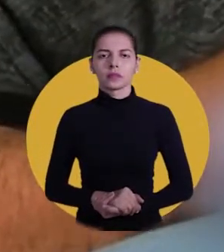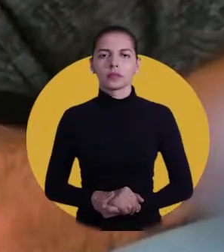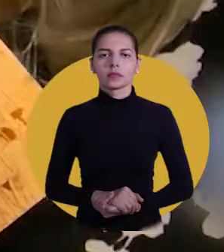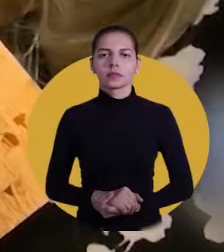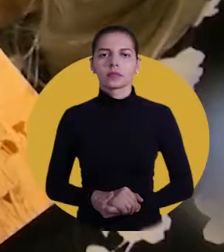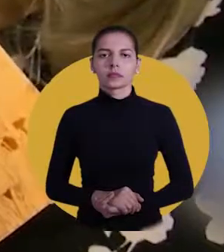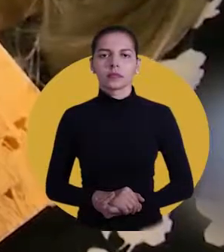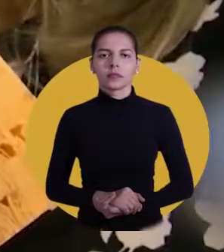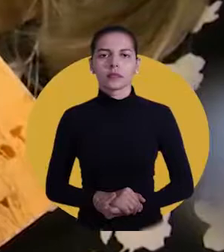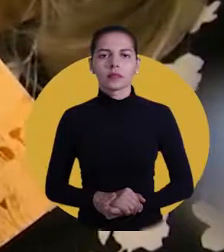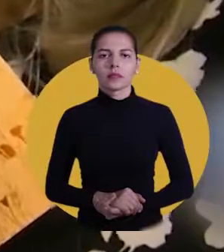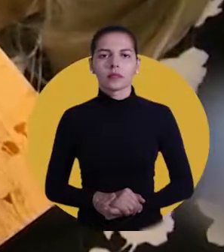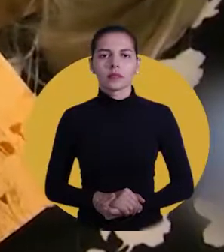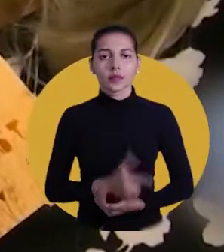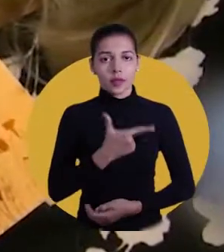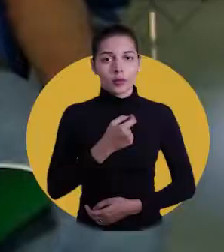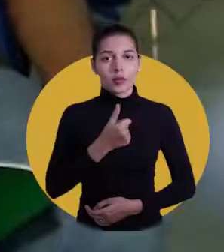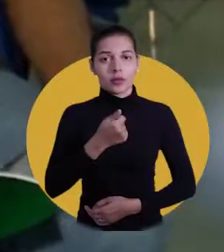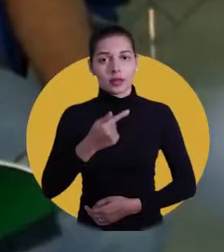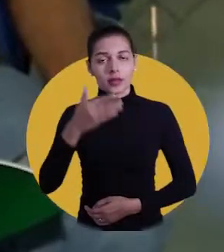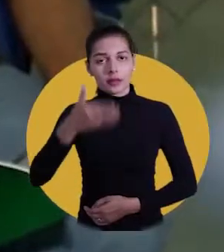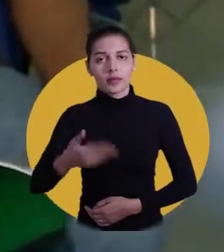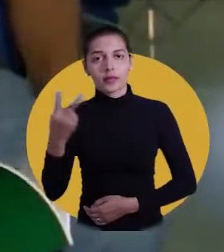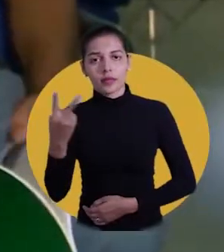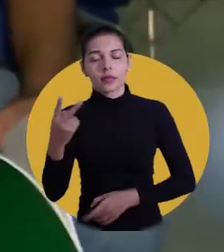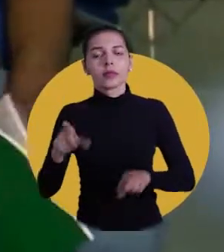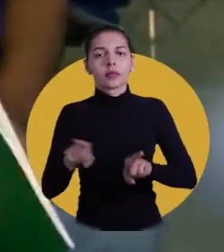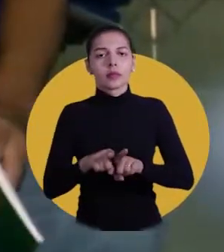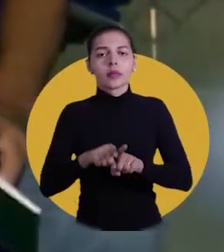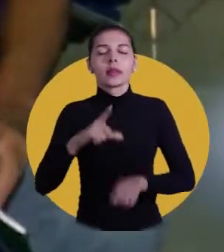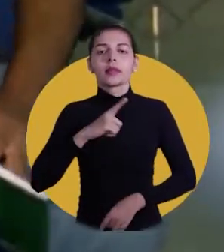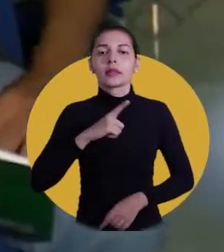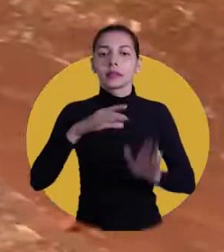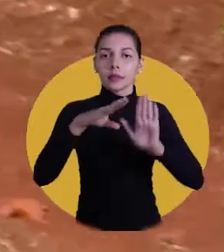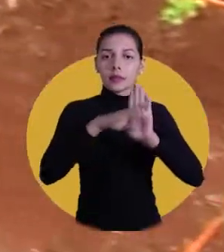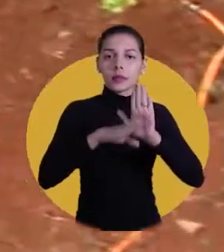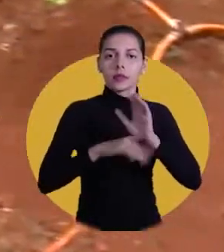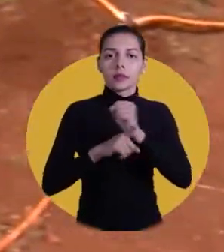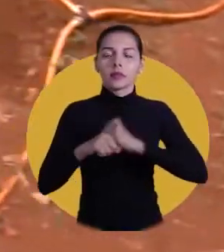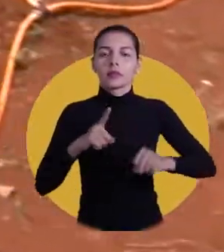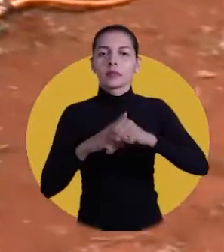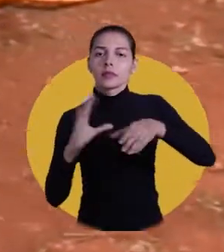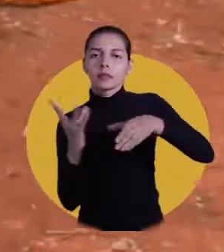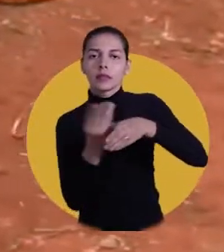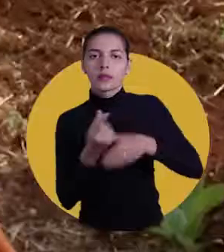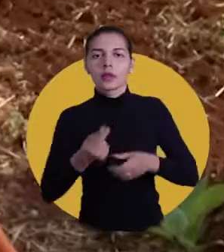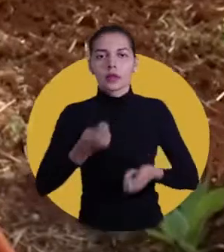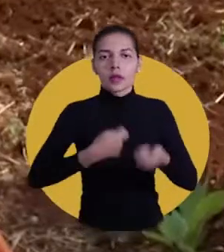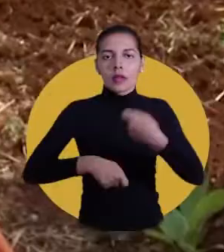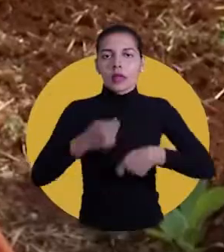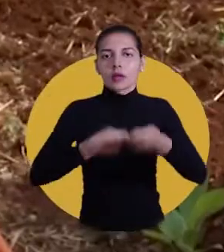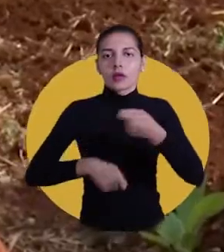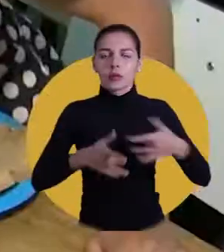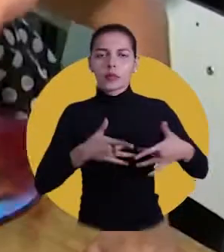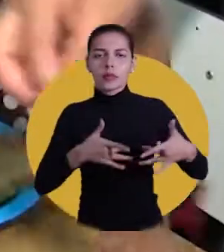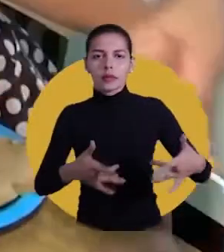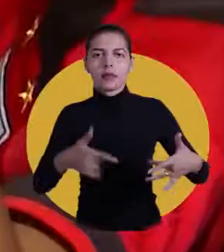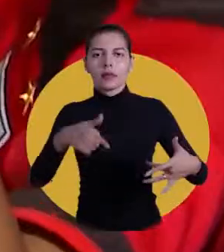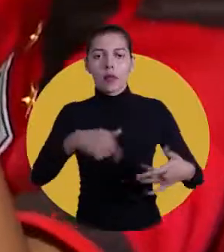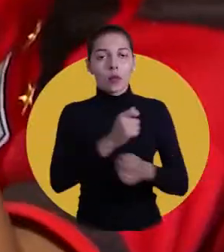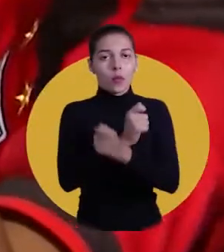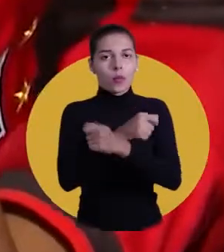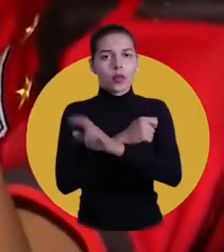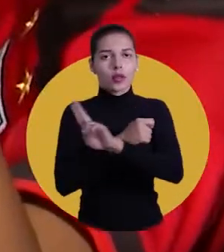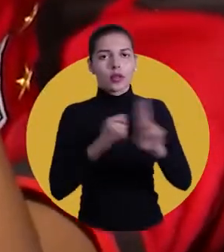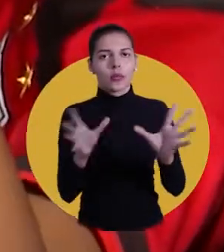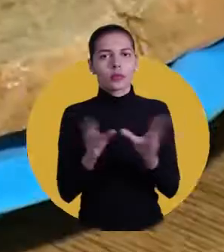Semestre agitado para o Programa Socioambiental e de Economia Solidária da PUC Goiás, o PROSA. Guiados pelo projeto